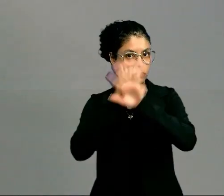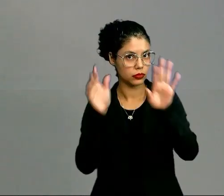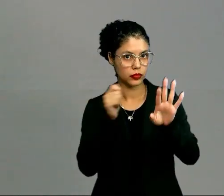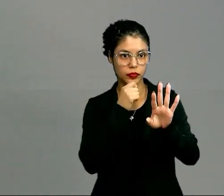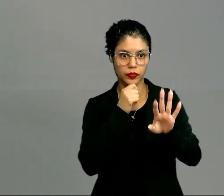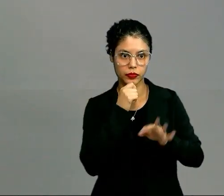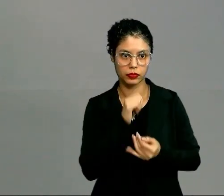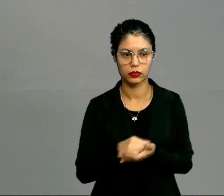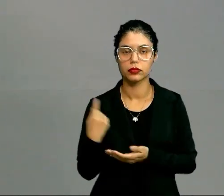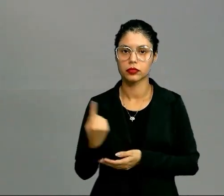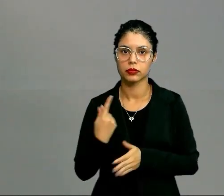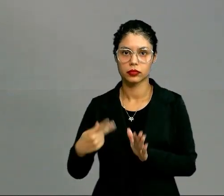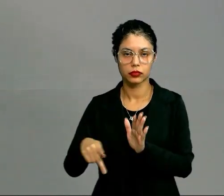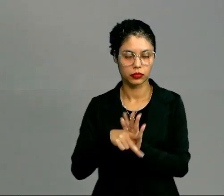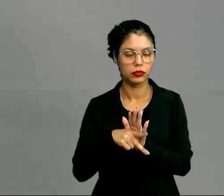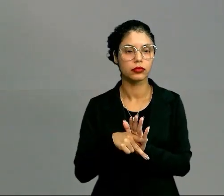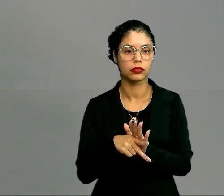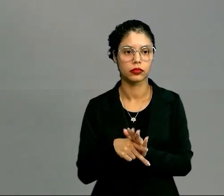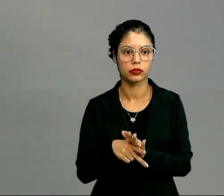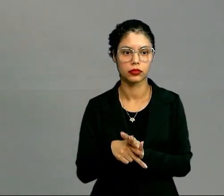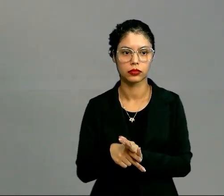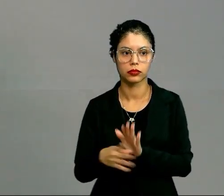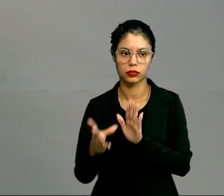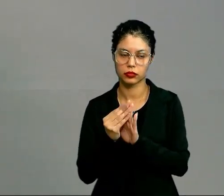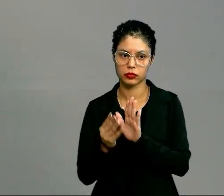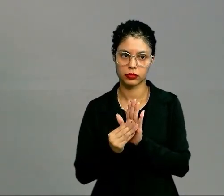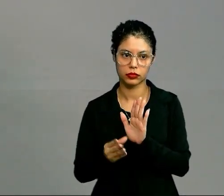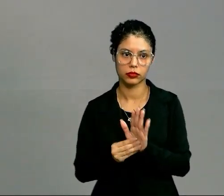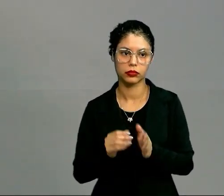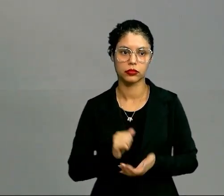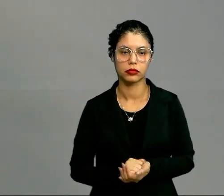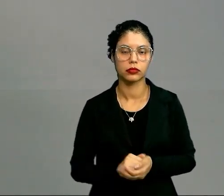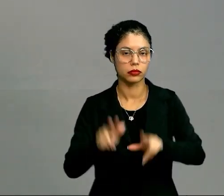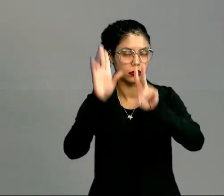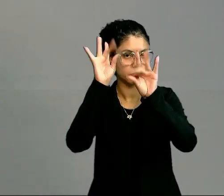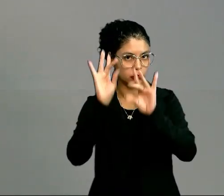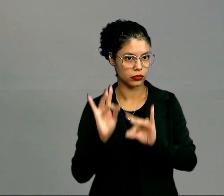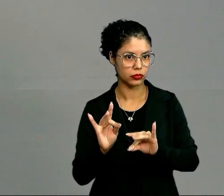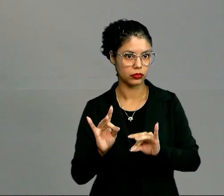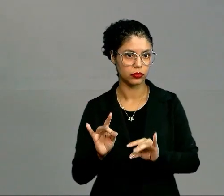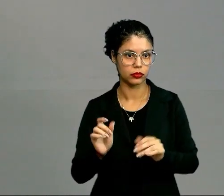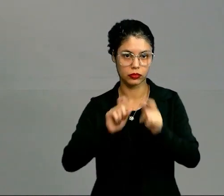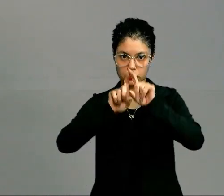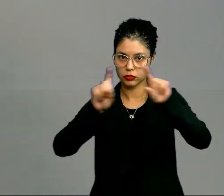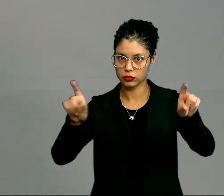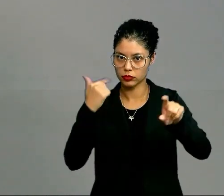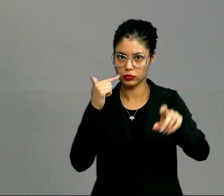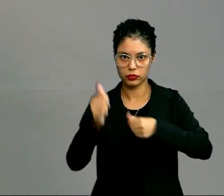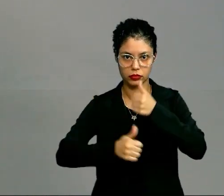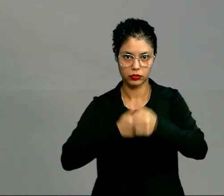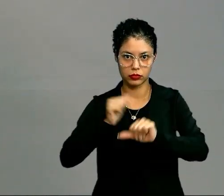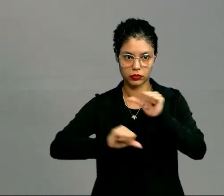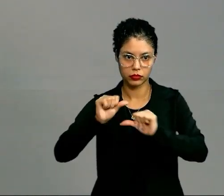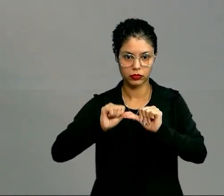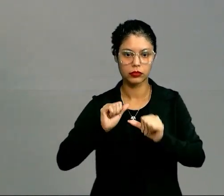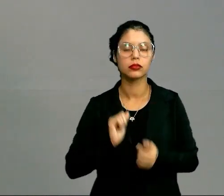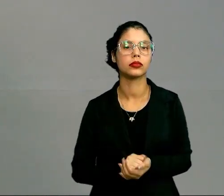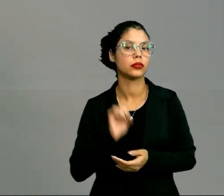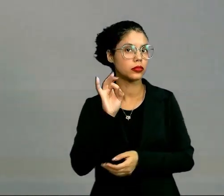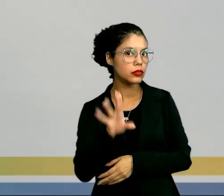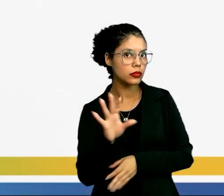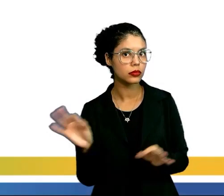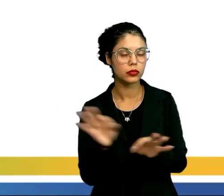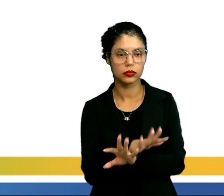que ela é pessoal, que ela não é fato. Se vocês observarem, os fatos eles estão lá, incontestáveis, né? Bateu-se o